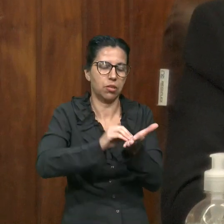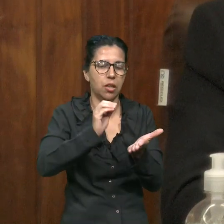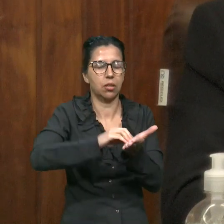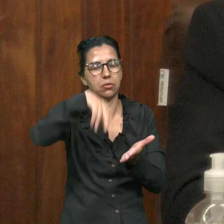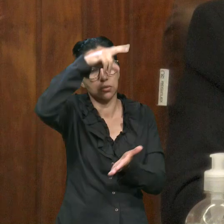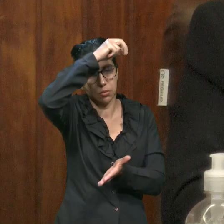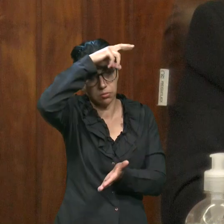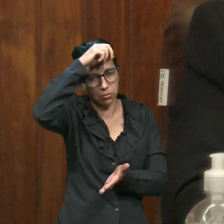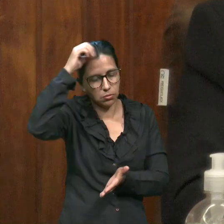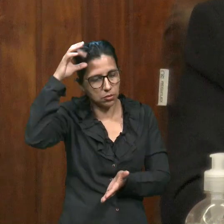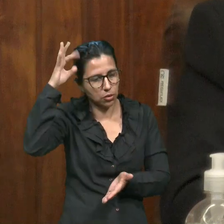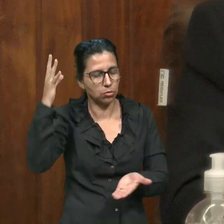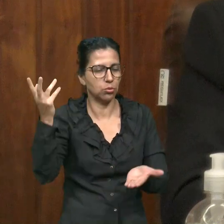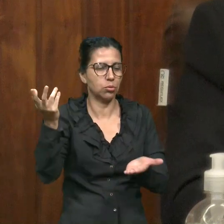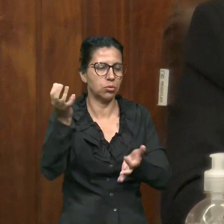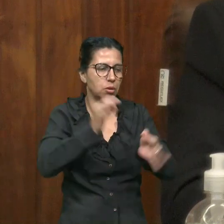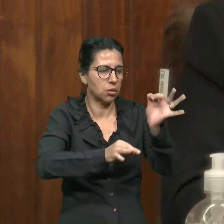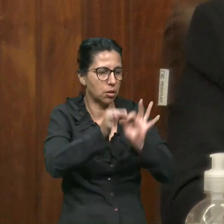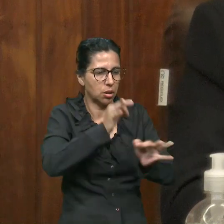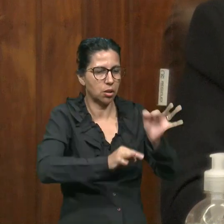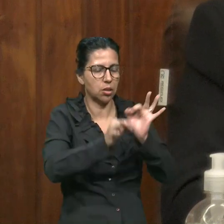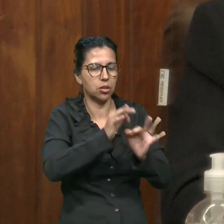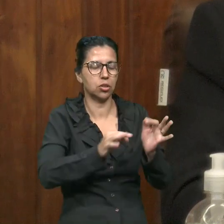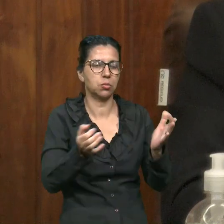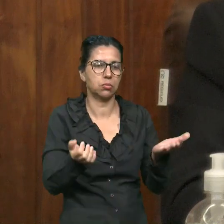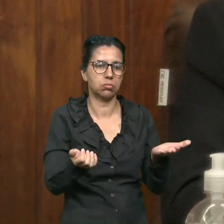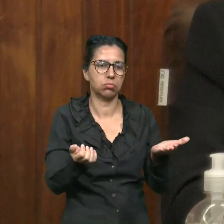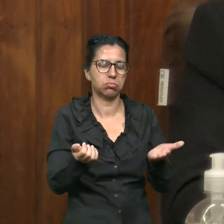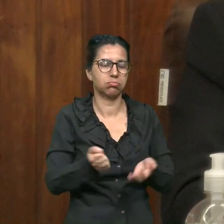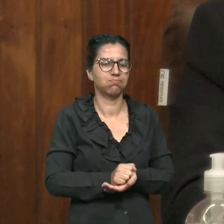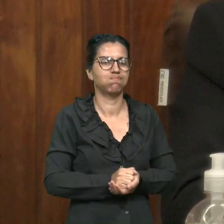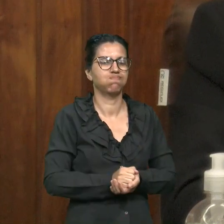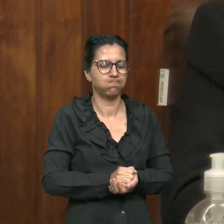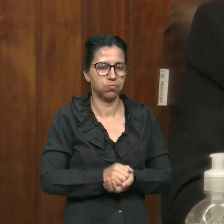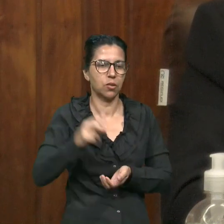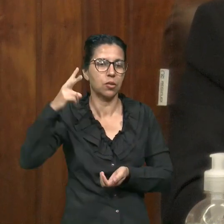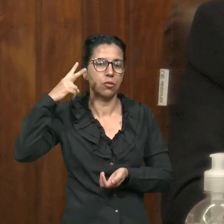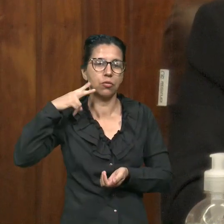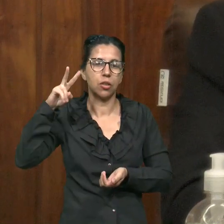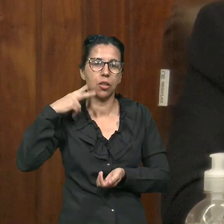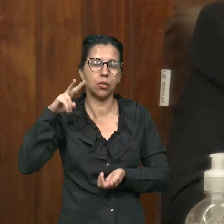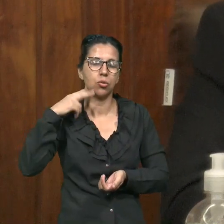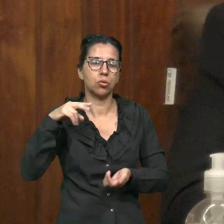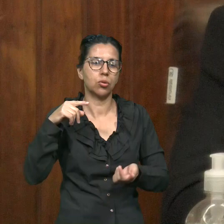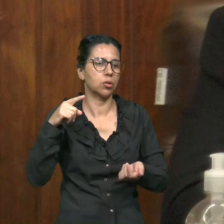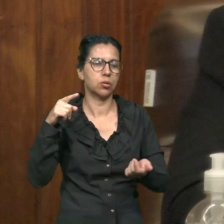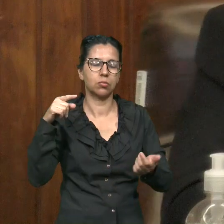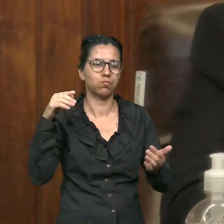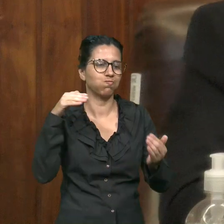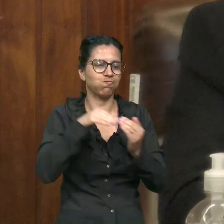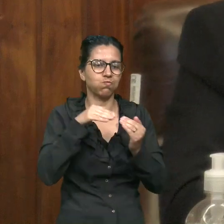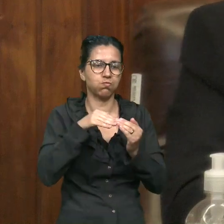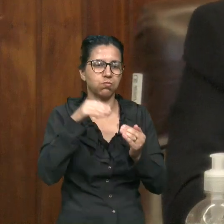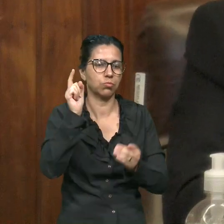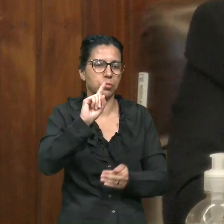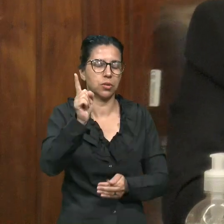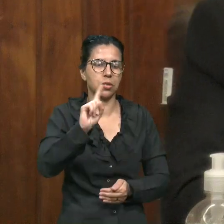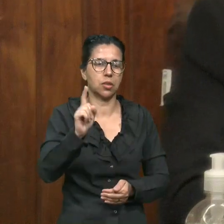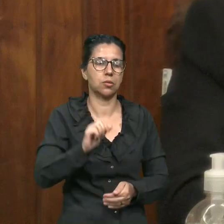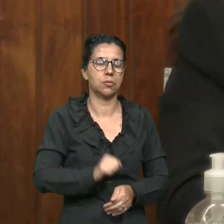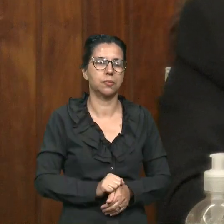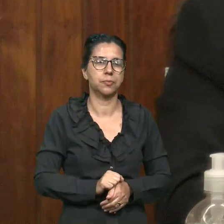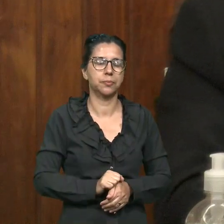vem causando ao município, as quais são, no mínimo, imoral os vereadores não cumprirem suas atribuições de fiscalizar o